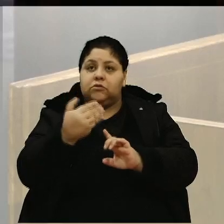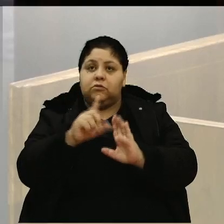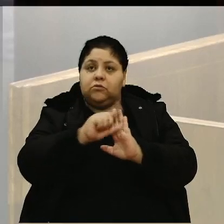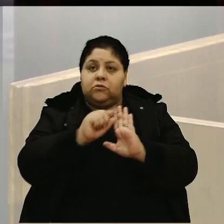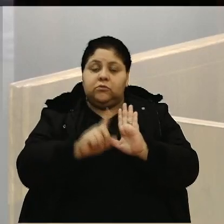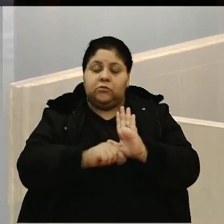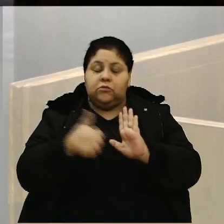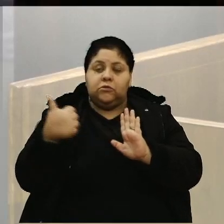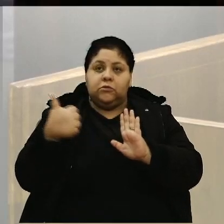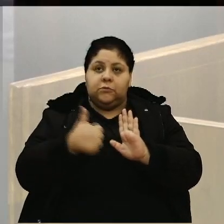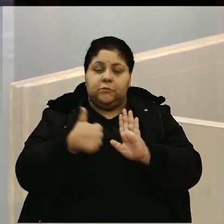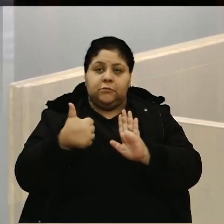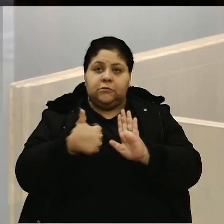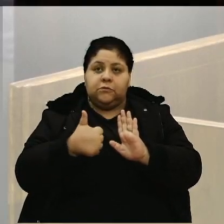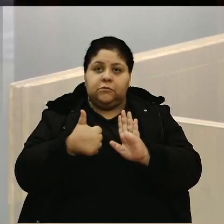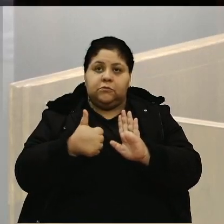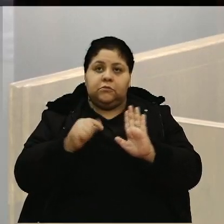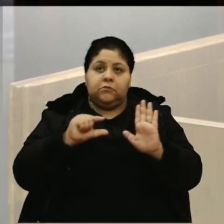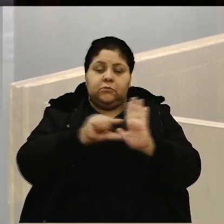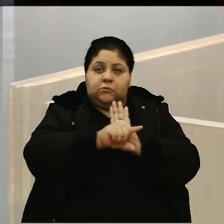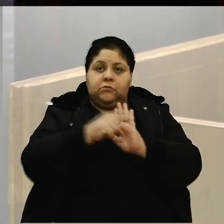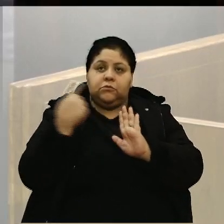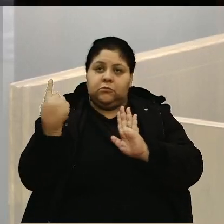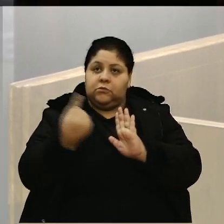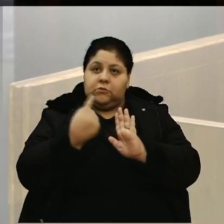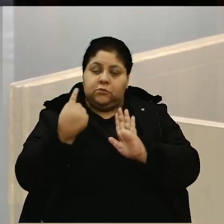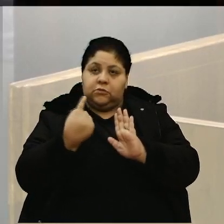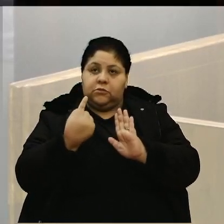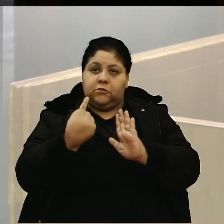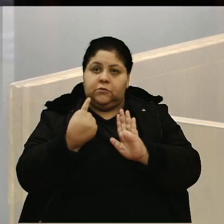1º, parágrafo único da portaria